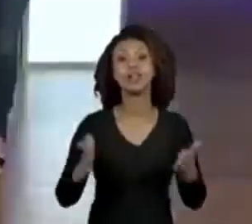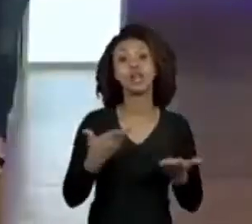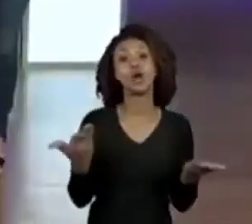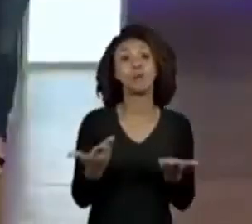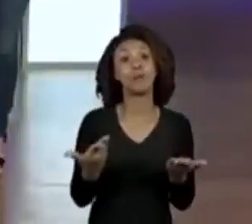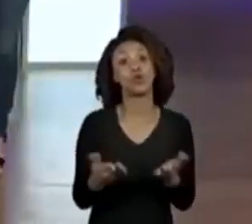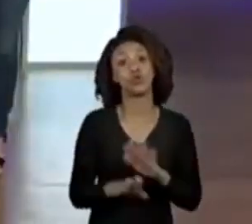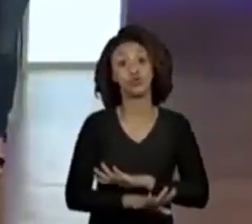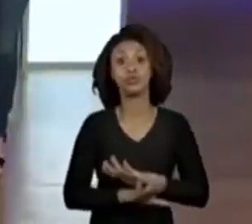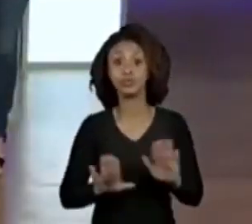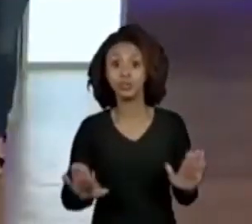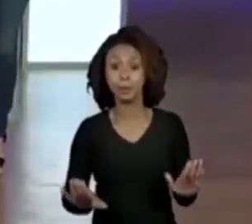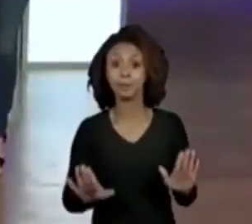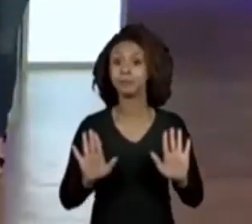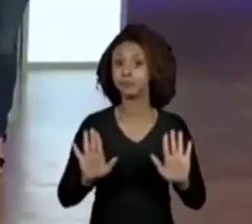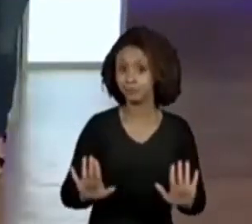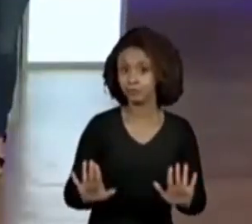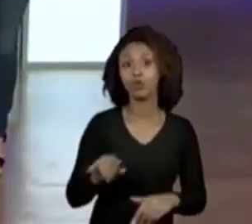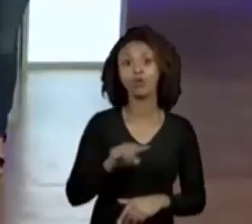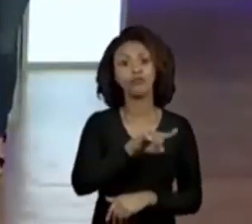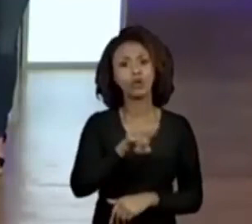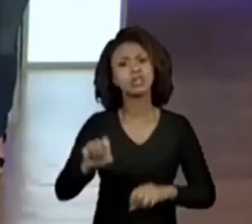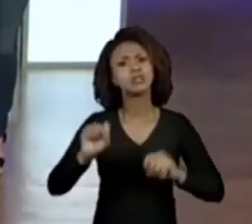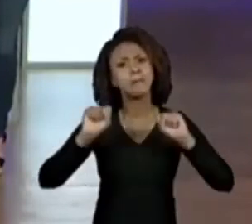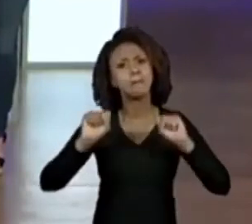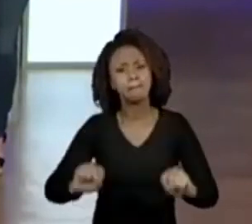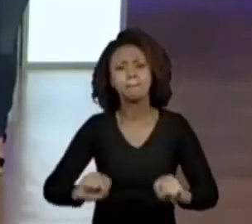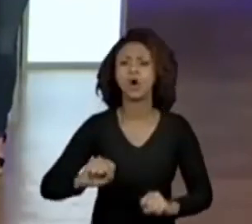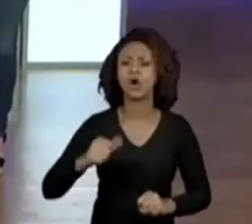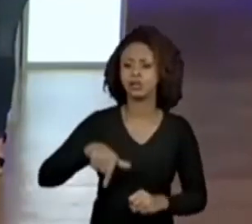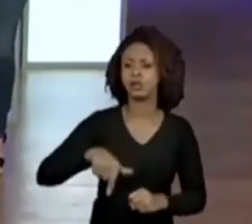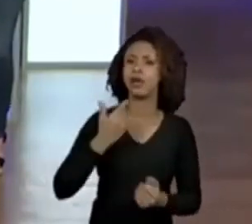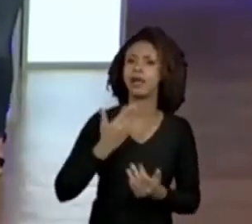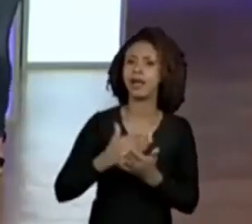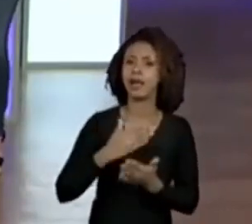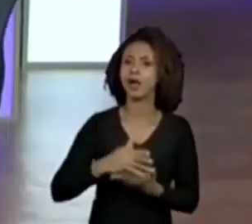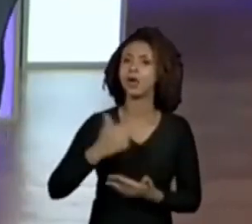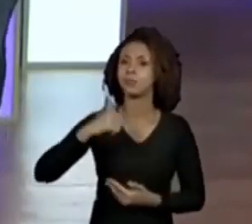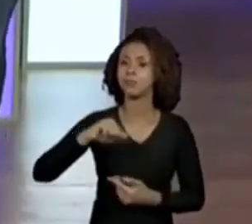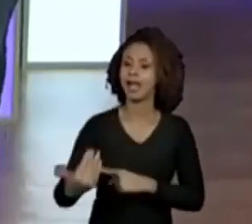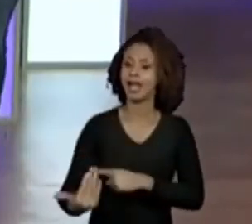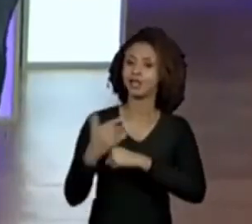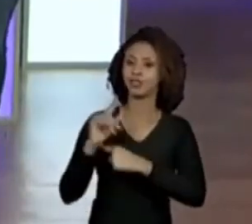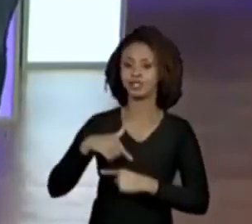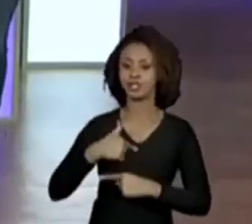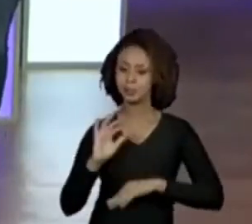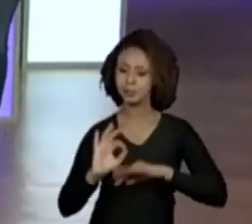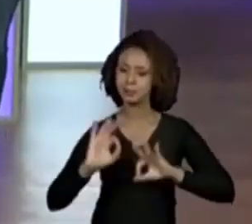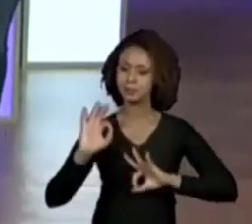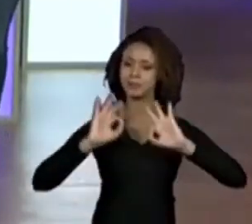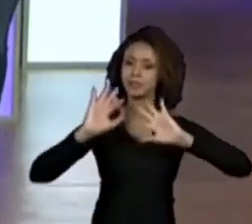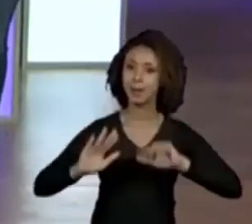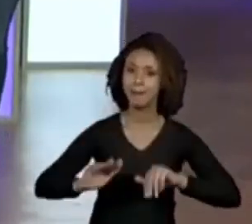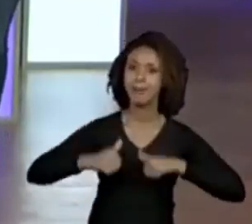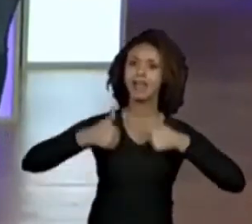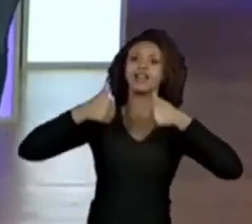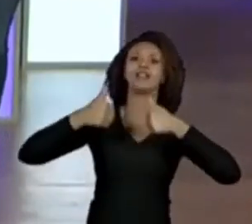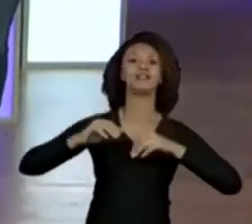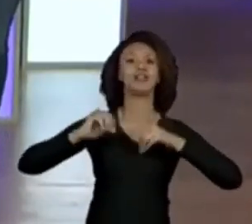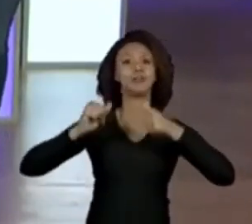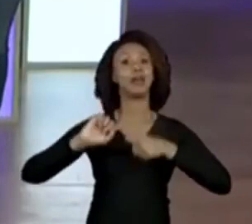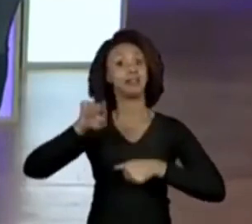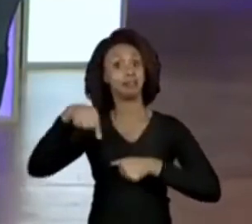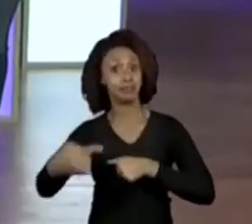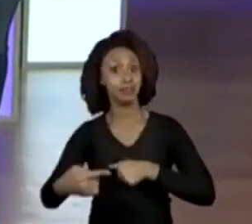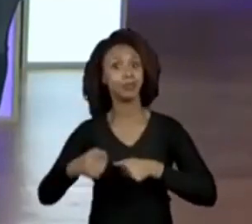por aqui. Avaliem como foi a nossa aula, isso nos ajuda a melhorar mais e mais, e daqui a pouco a